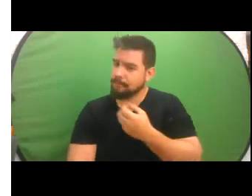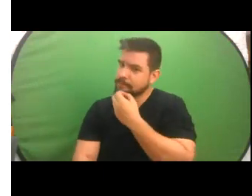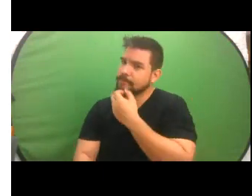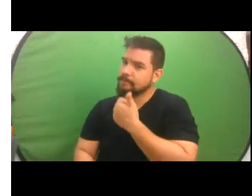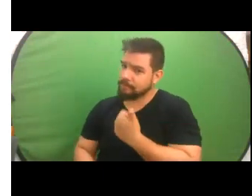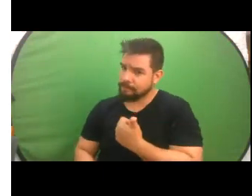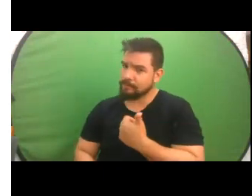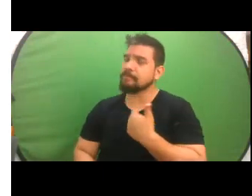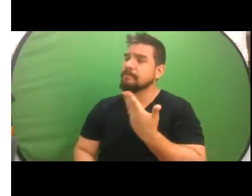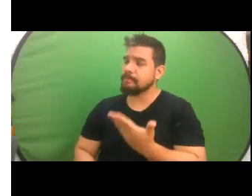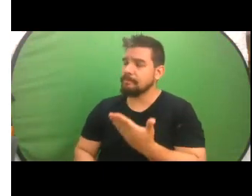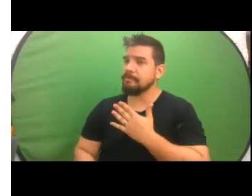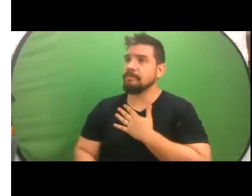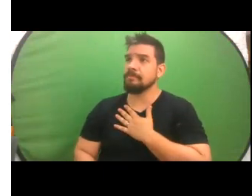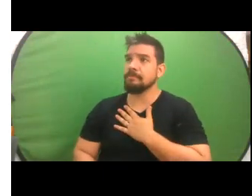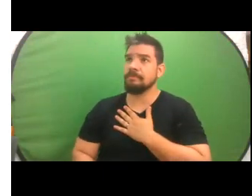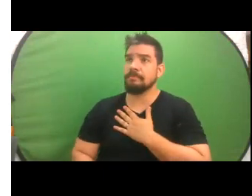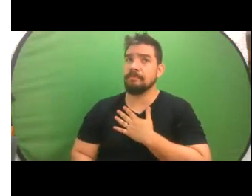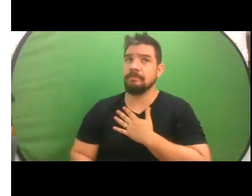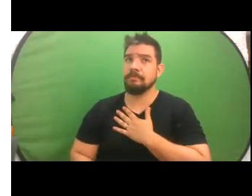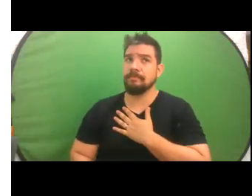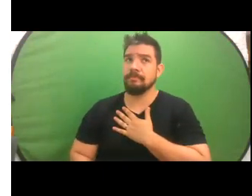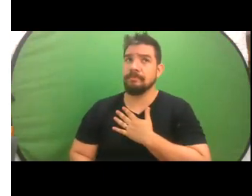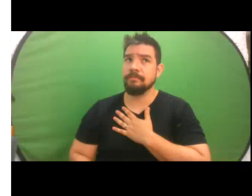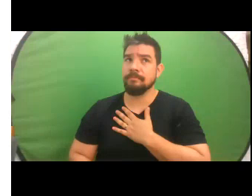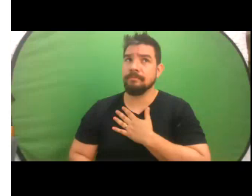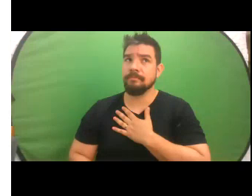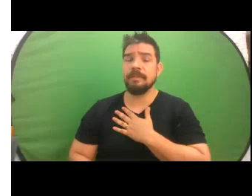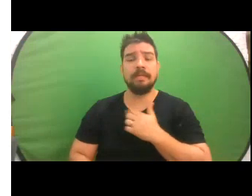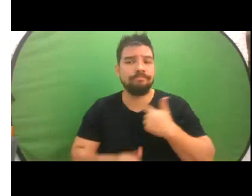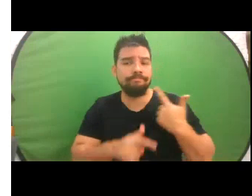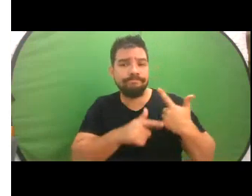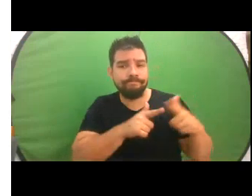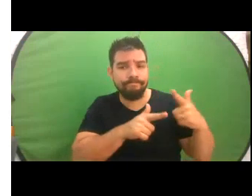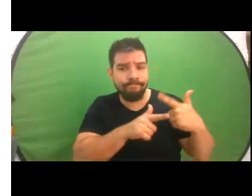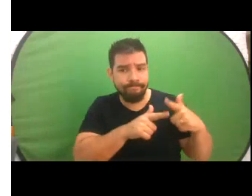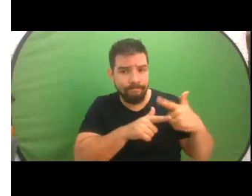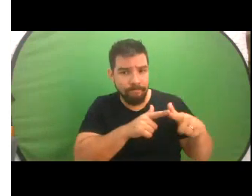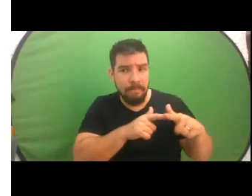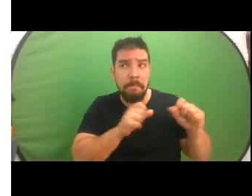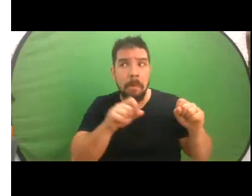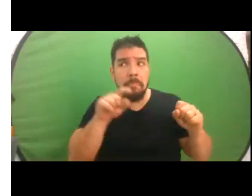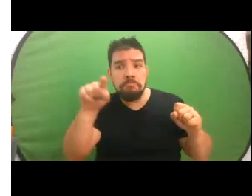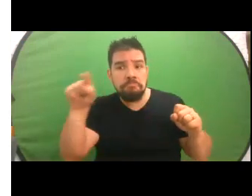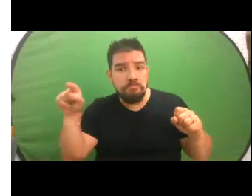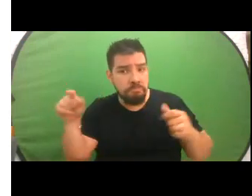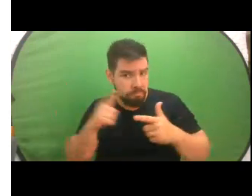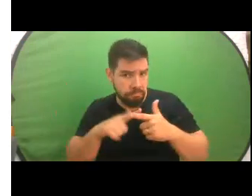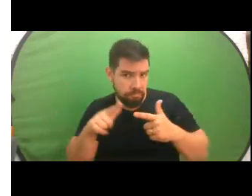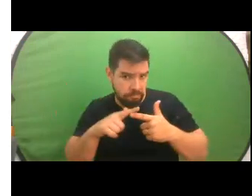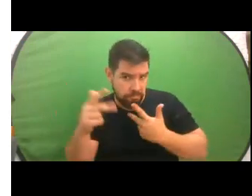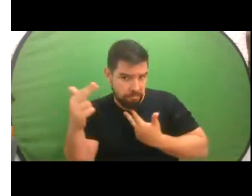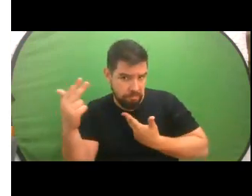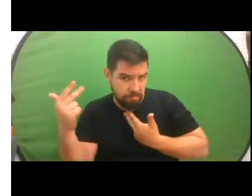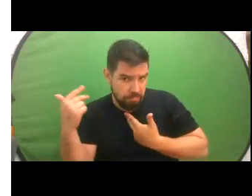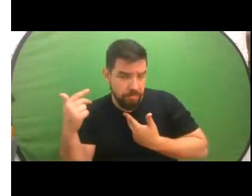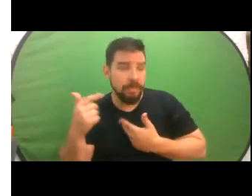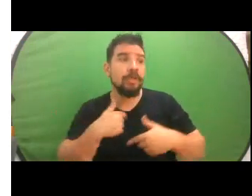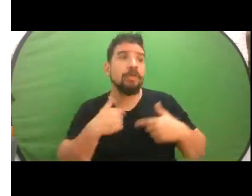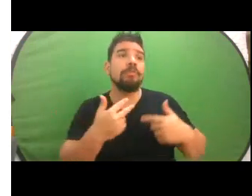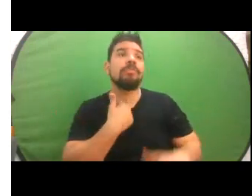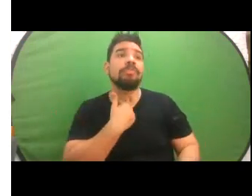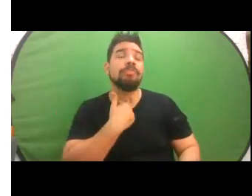Cristina, eu estou com um problema que talvez tenha até mais algum colega. Eu fui escalada para